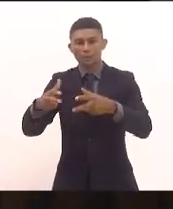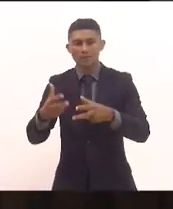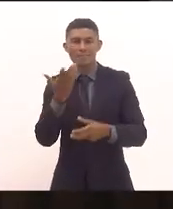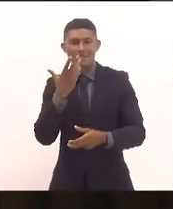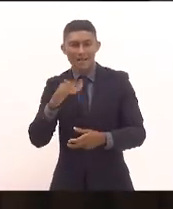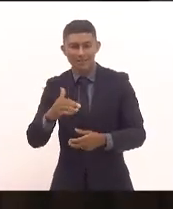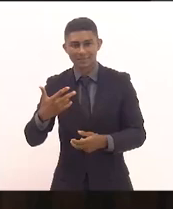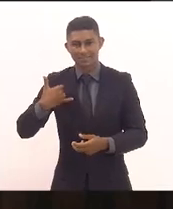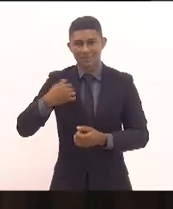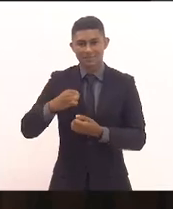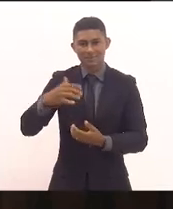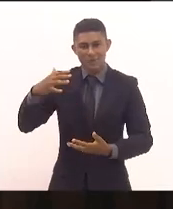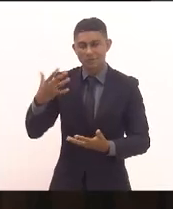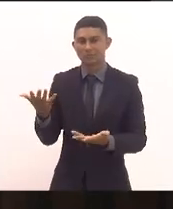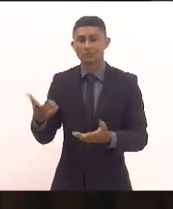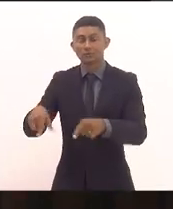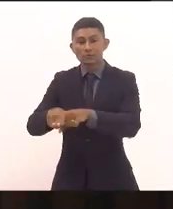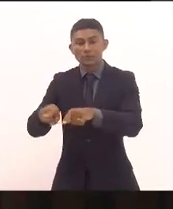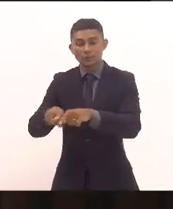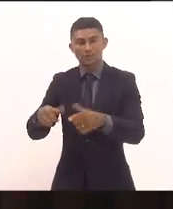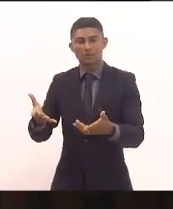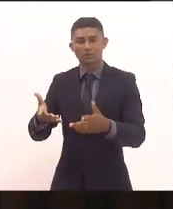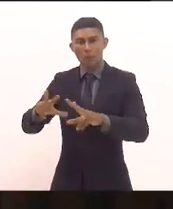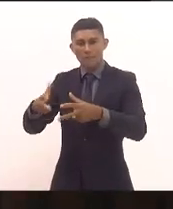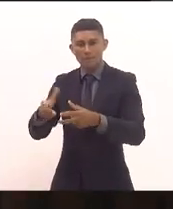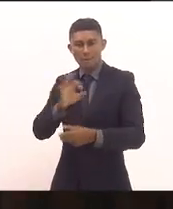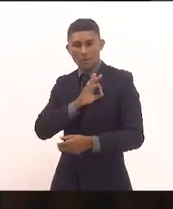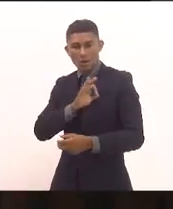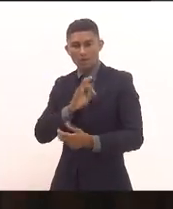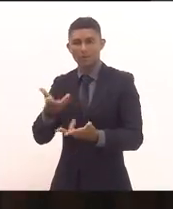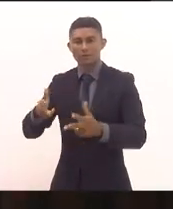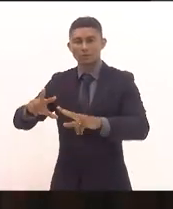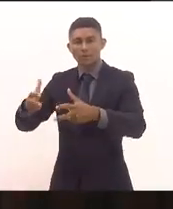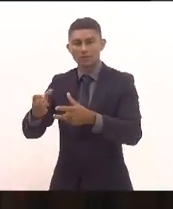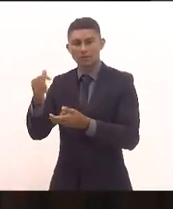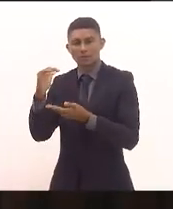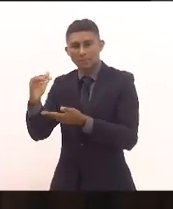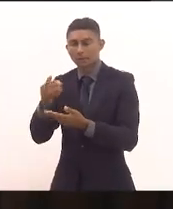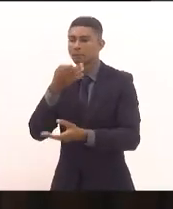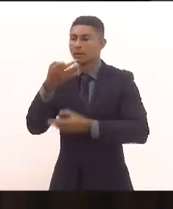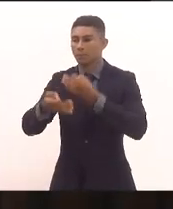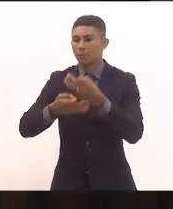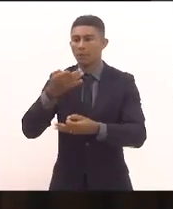Adolescente e do Idoso, de Segurança Pública, Assunto de Polícia e de Orçamento.